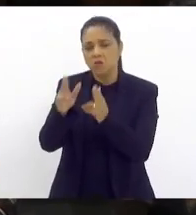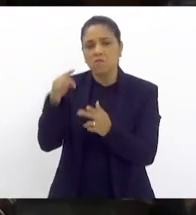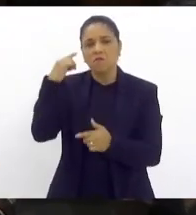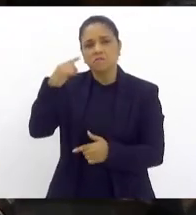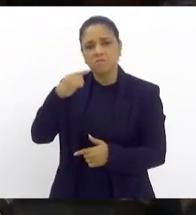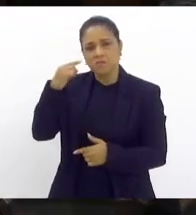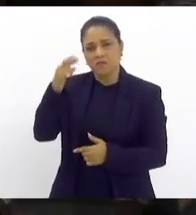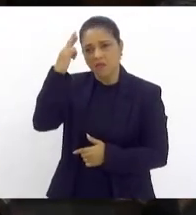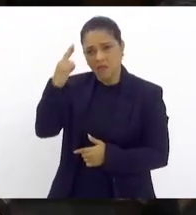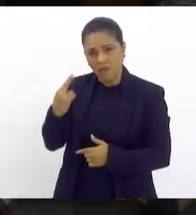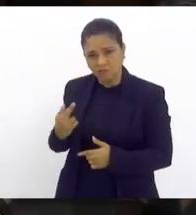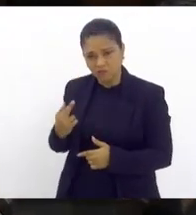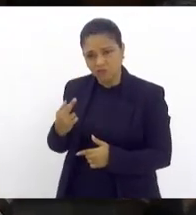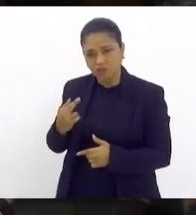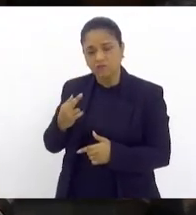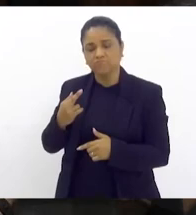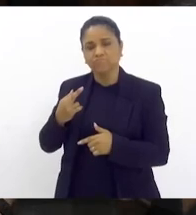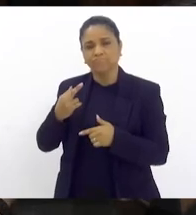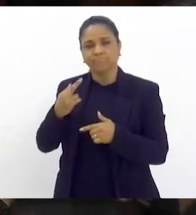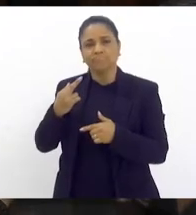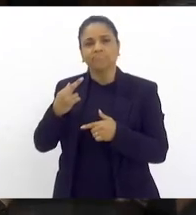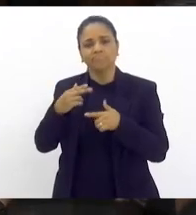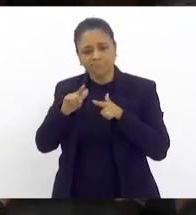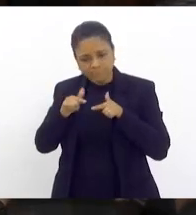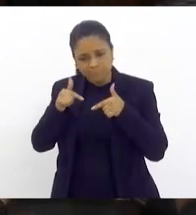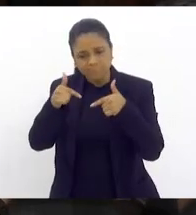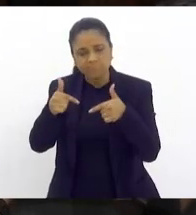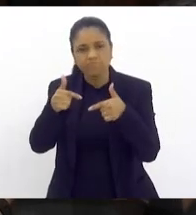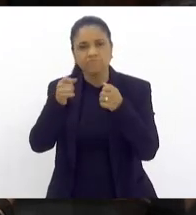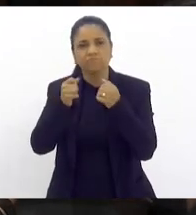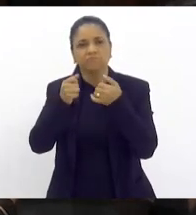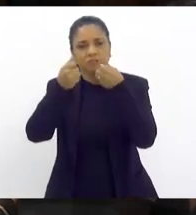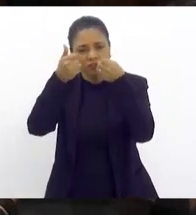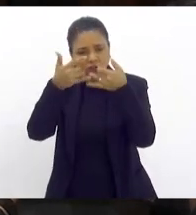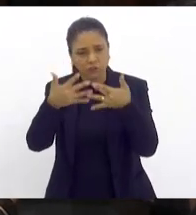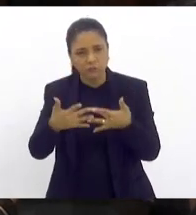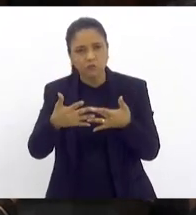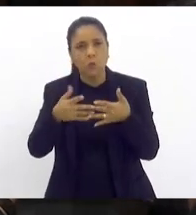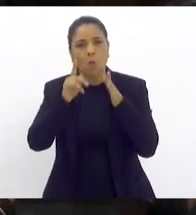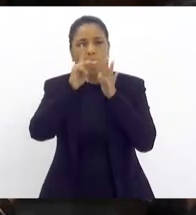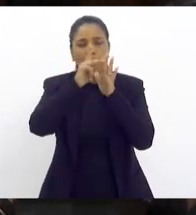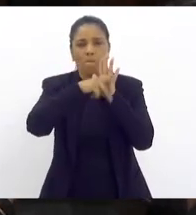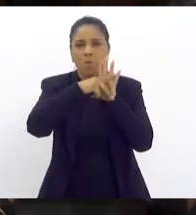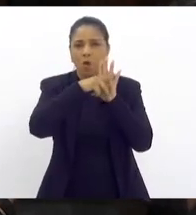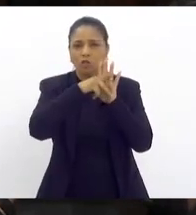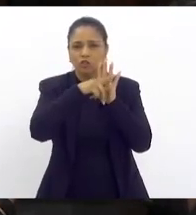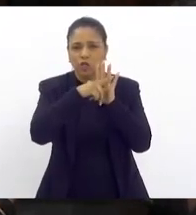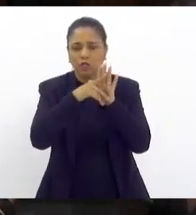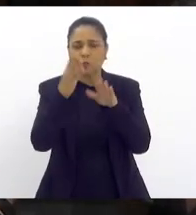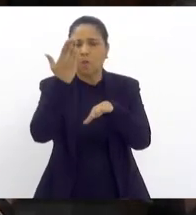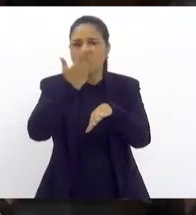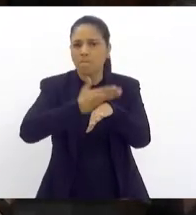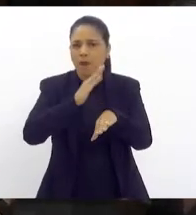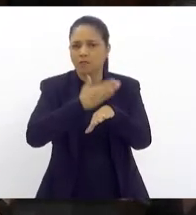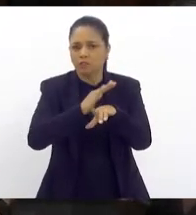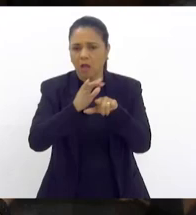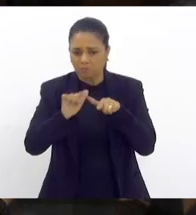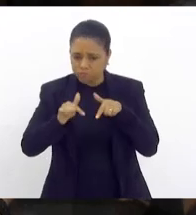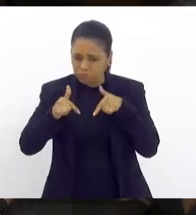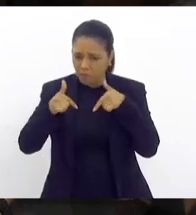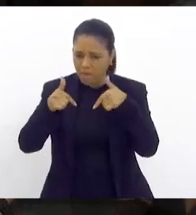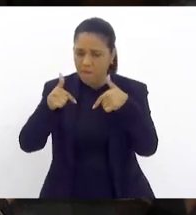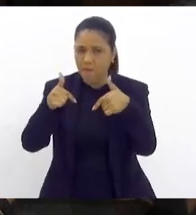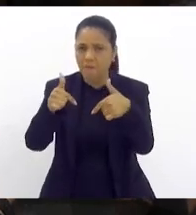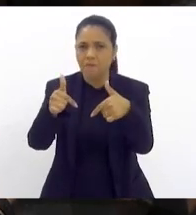tá na hora da gente começar a tirar os projetos da cabeça das gavetas colocar ele em prática para a gente começar